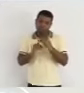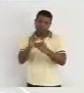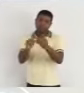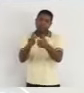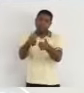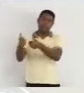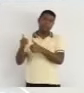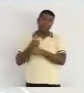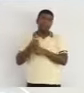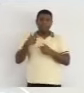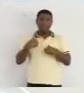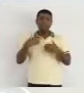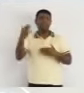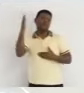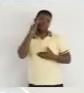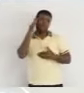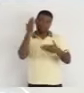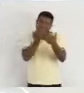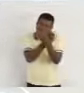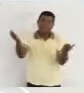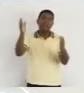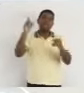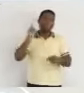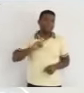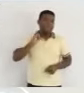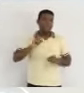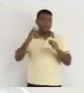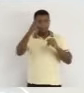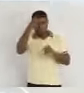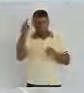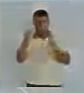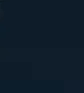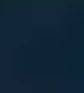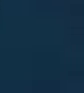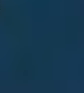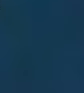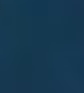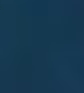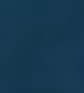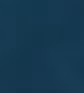certeza que eu posso contar com os mineiros, igual nós contamos até agora. Muito obrigado.